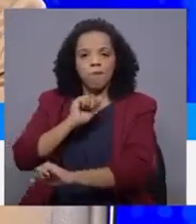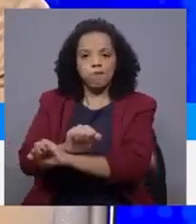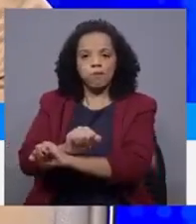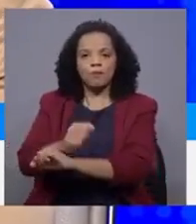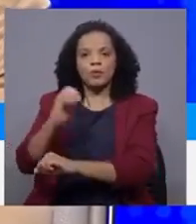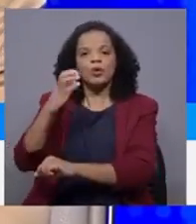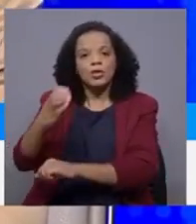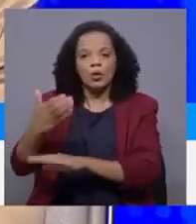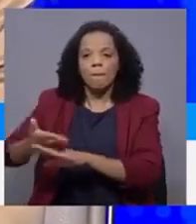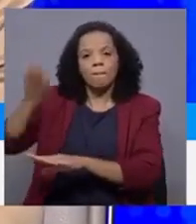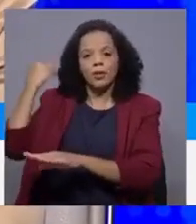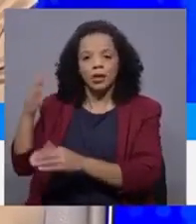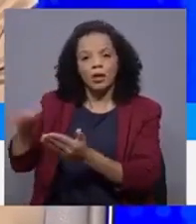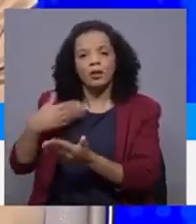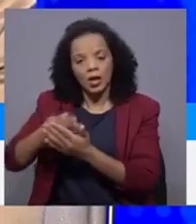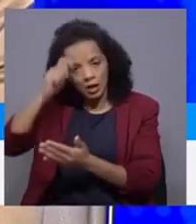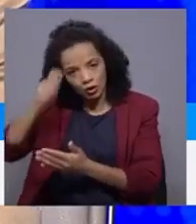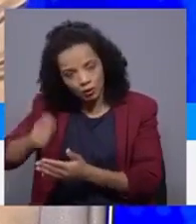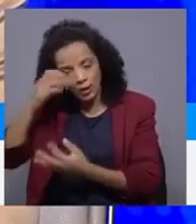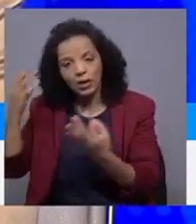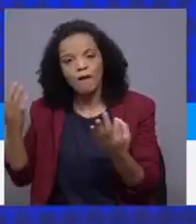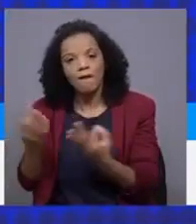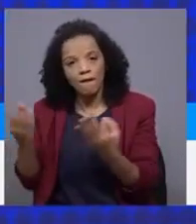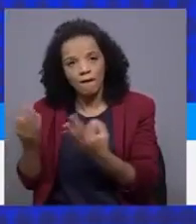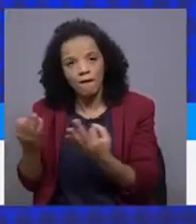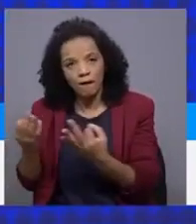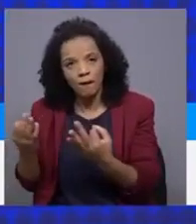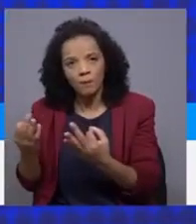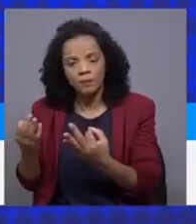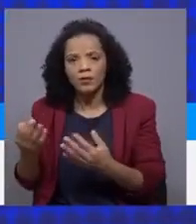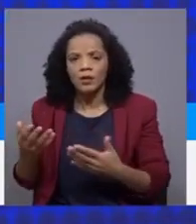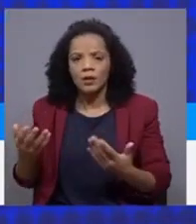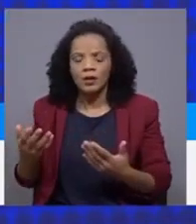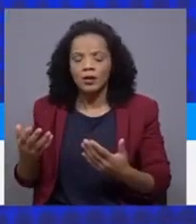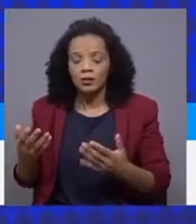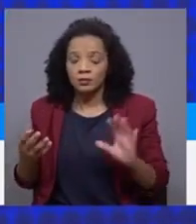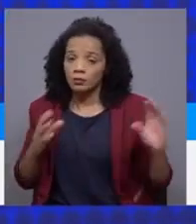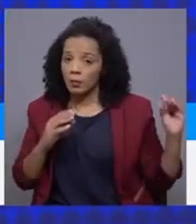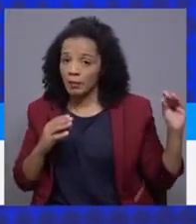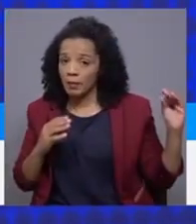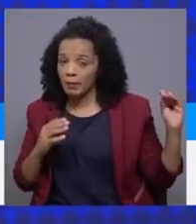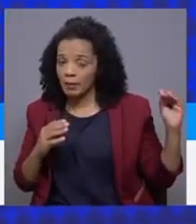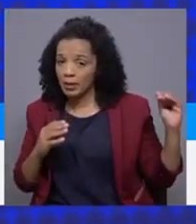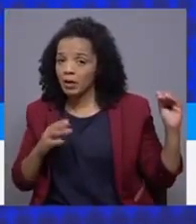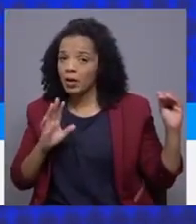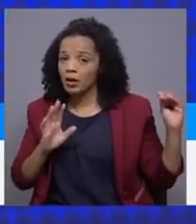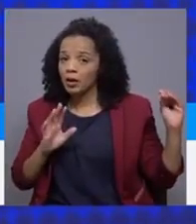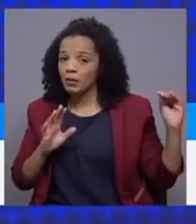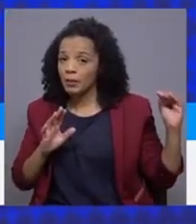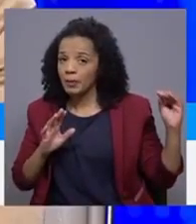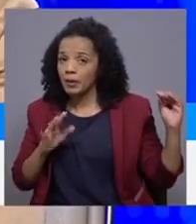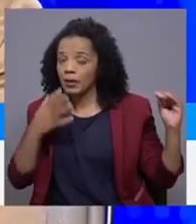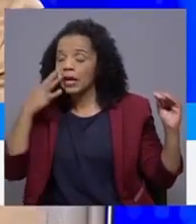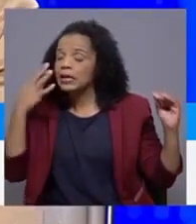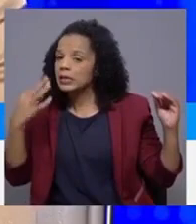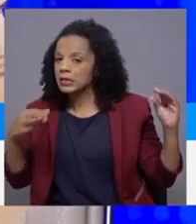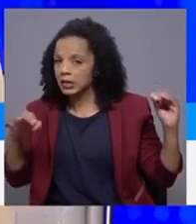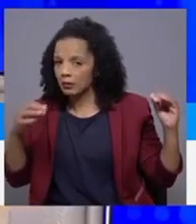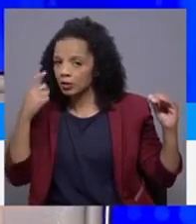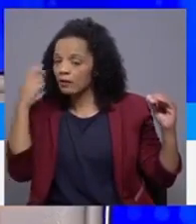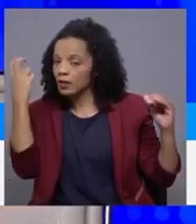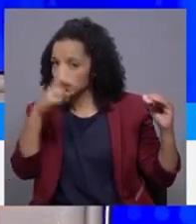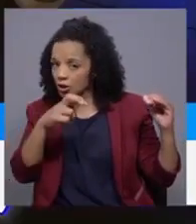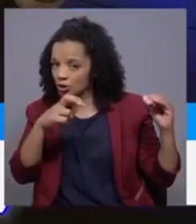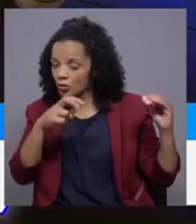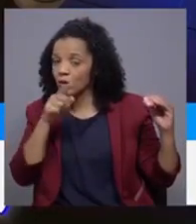passado e em que respeita de facto e elimina é formas anacrónicas de divertimento. Eu coloco uma questão muito simples, Francisco. Imagino eu,